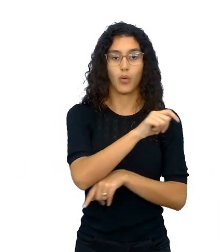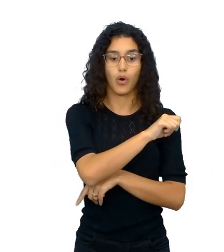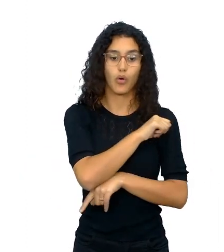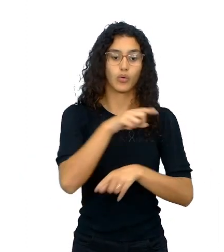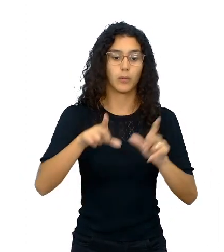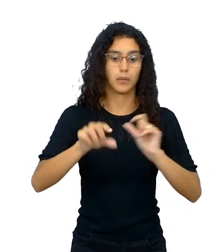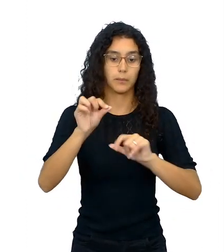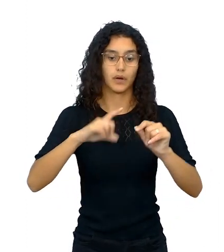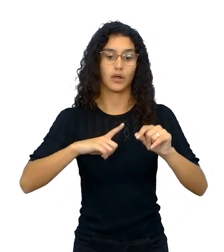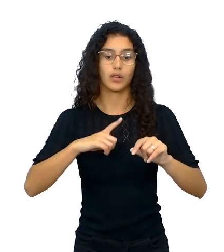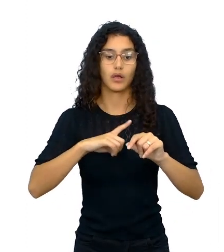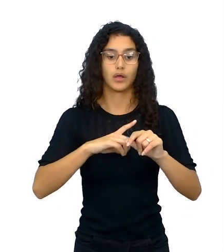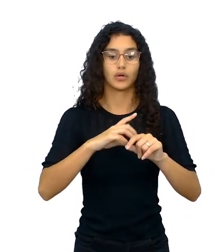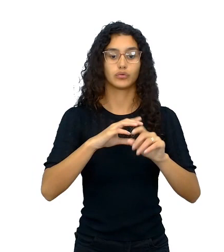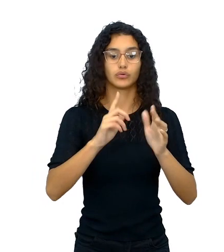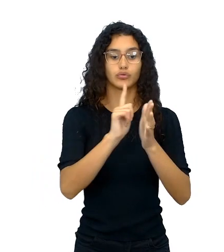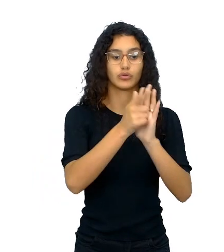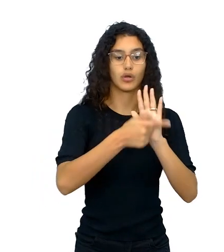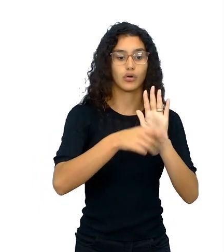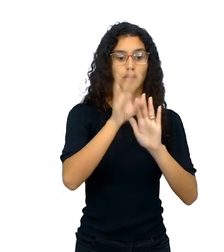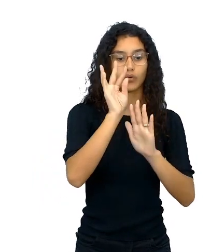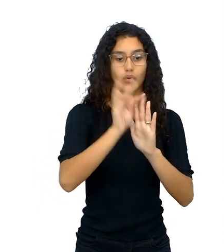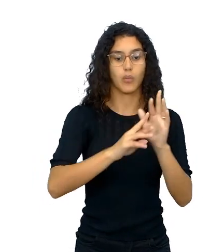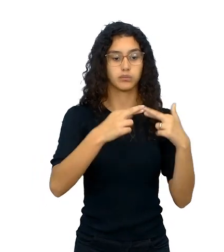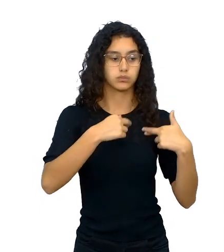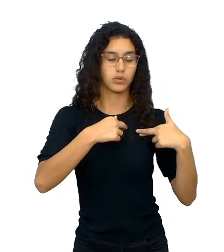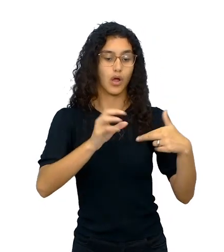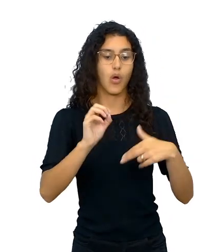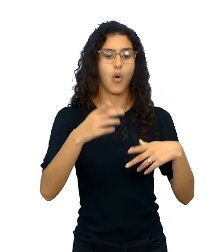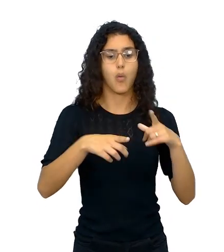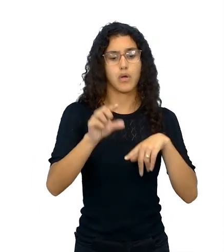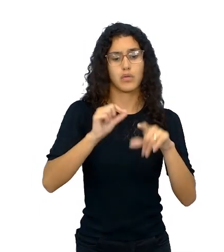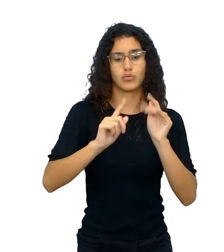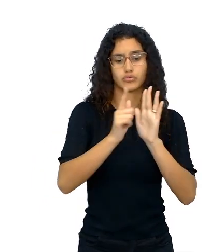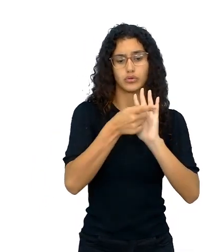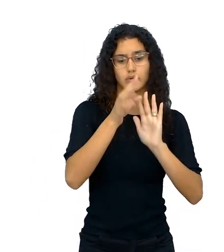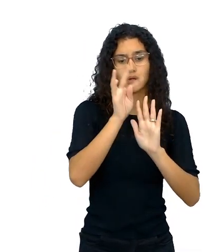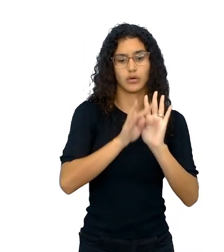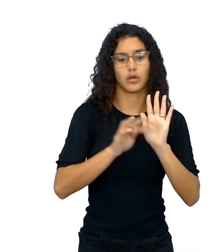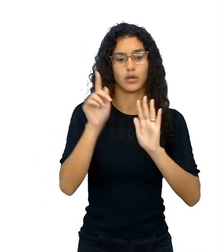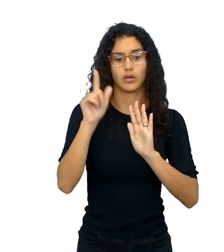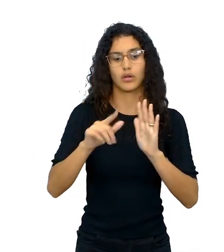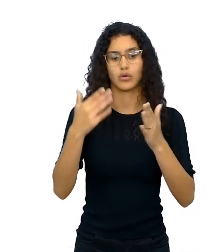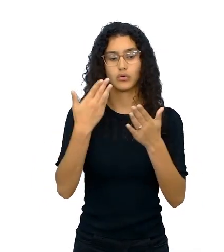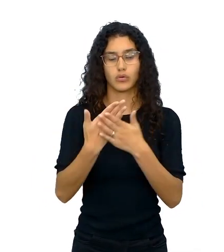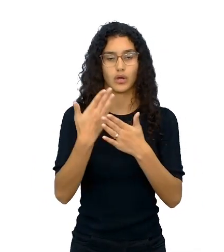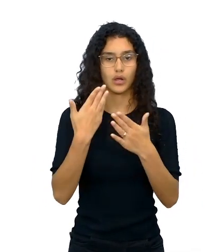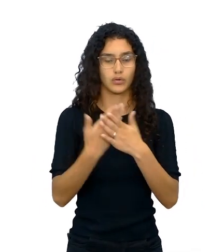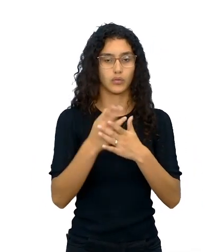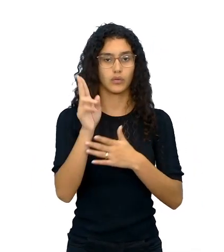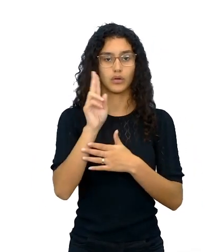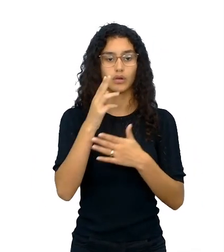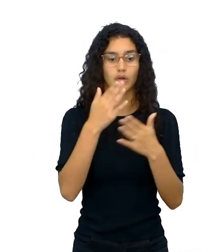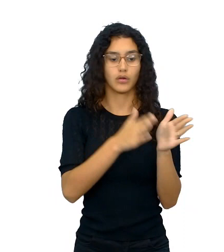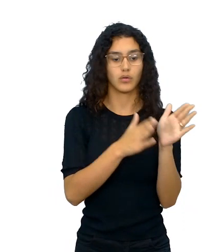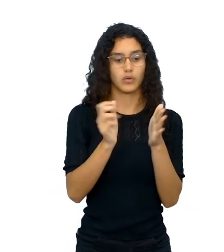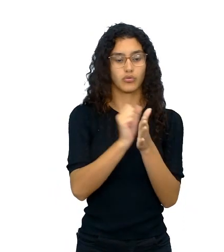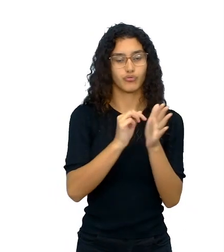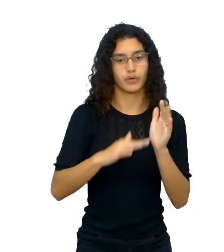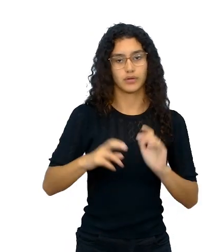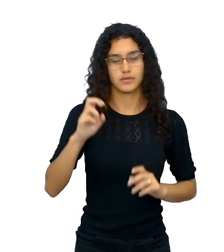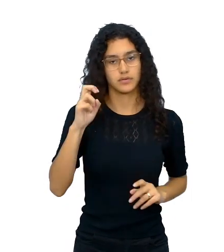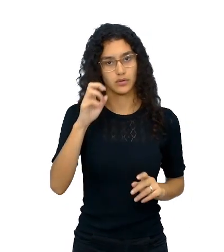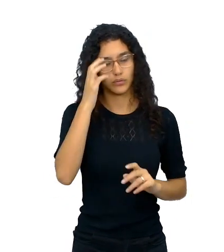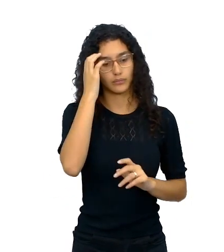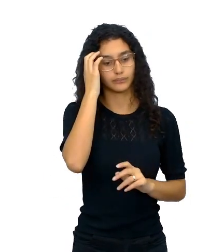estudantes a seleção de obras do gênero textual romance ou selecionar os gêneros literários usados na sequência de atividade